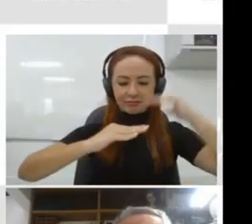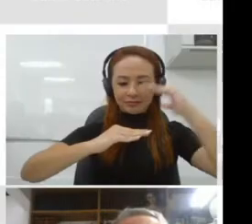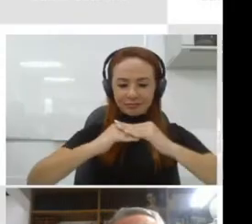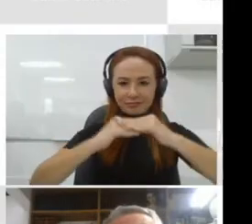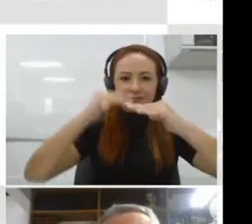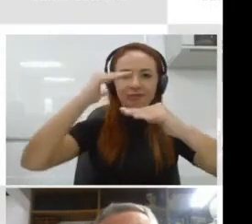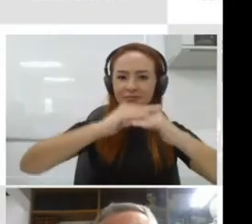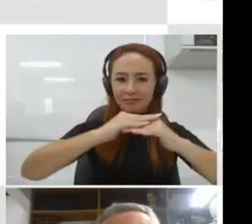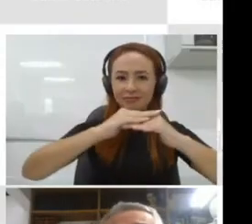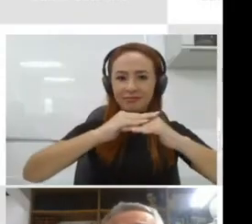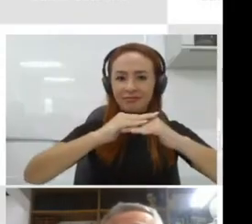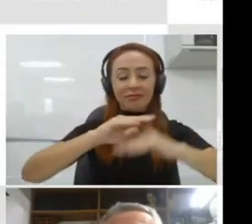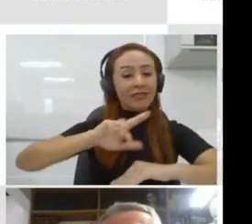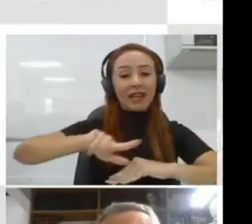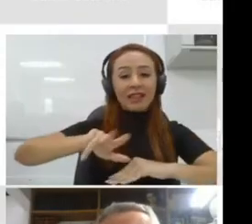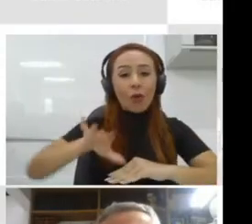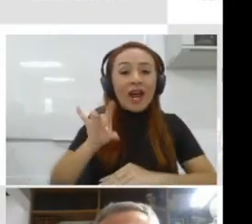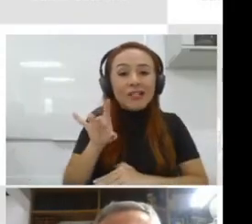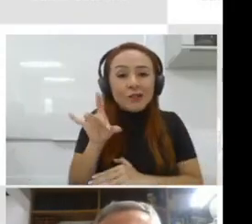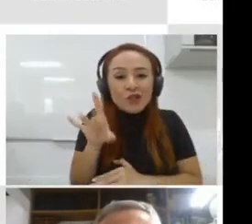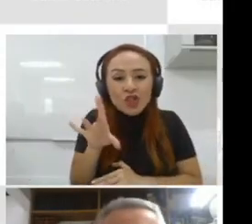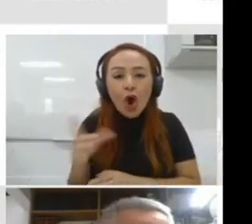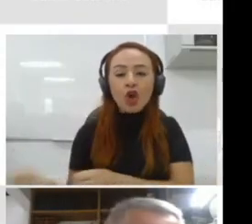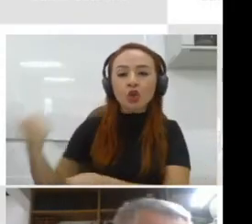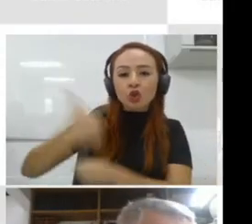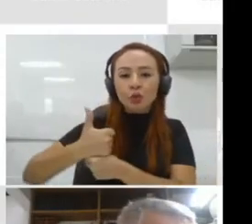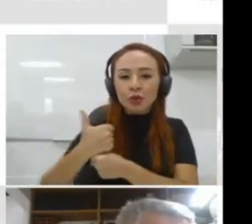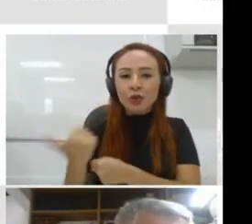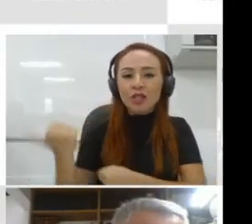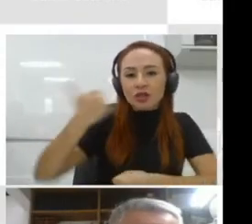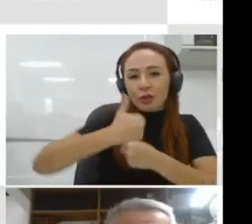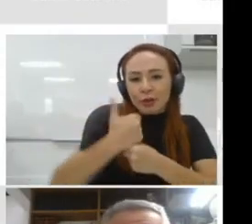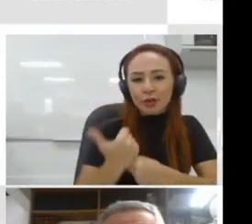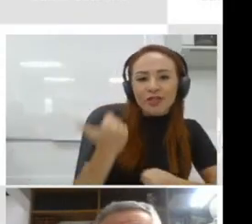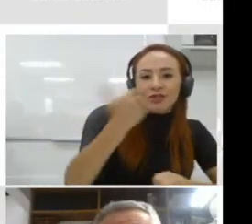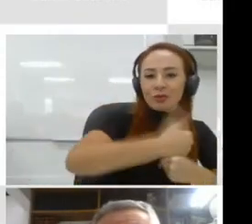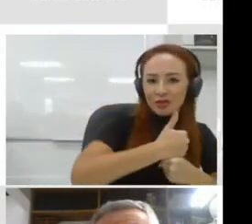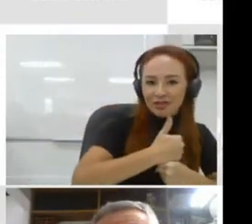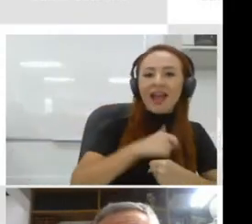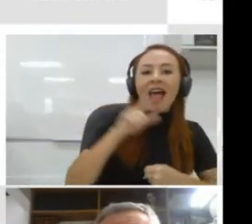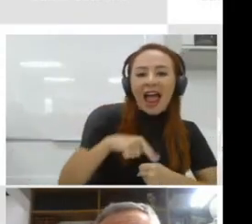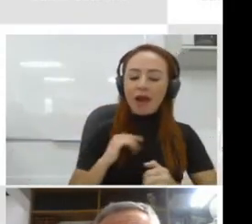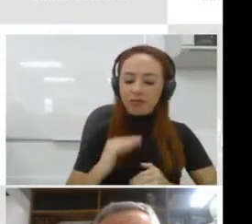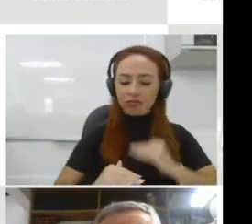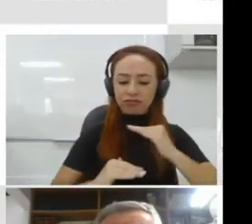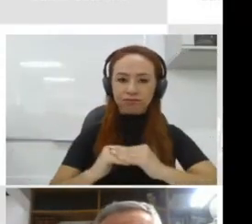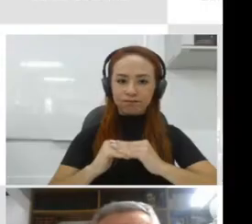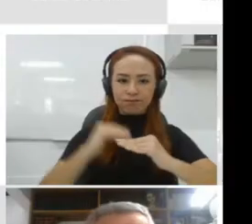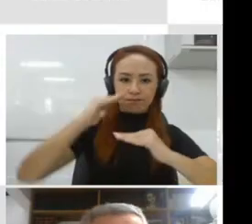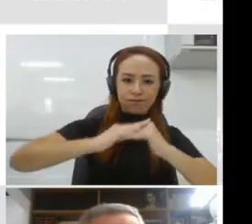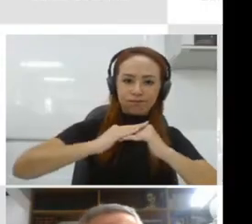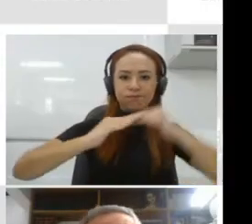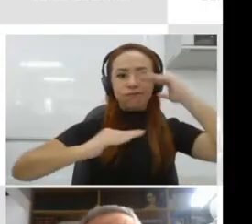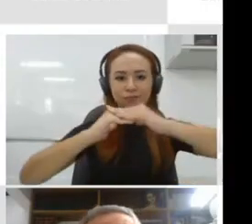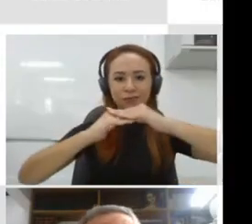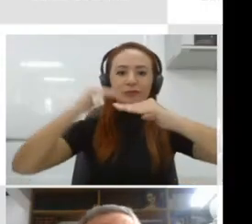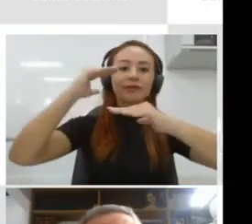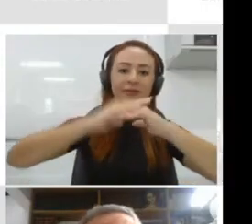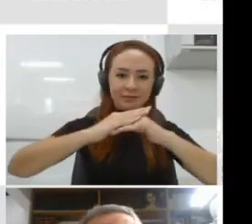substituição das fontes de energia. O consumo global de energia primária entre 1880 e 2022, aqui nós